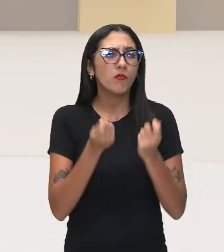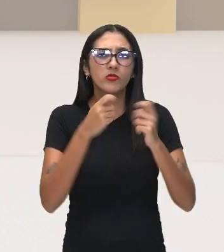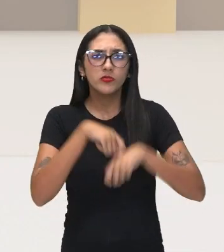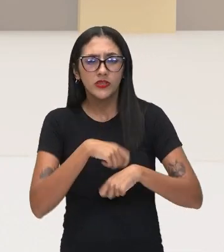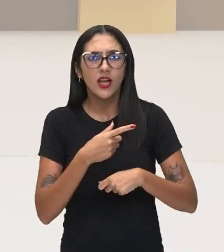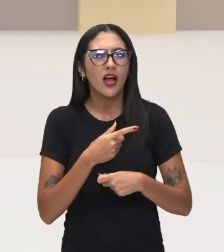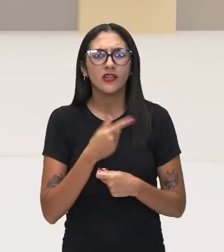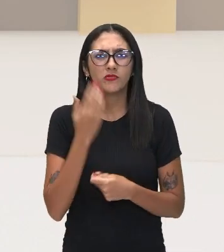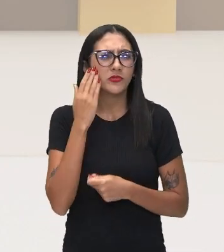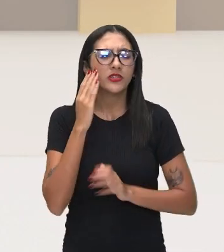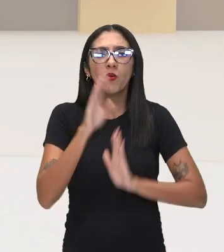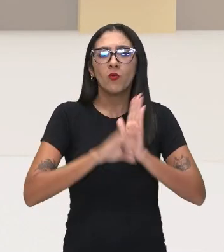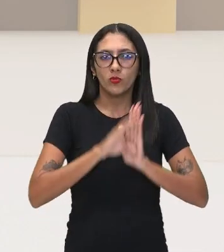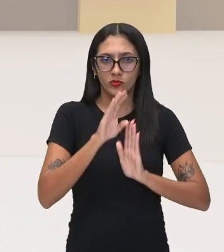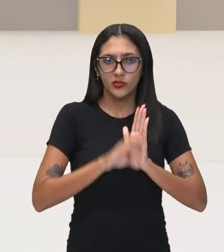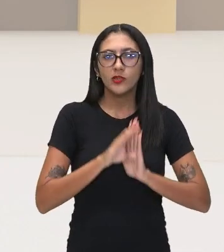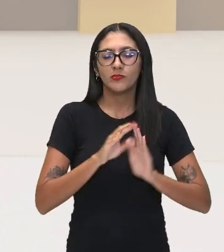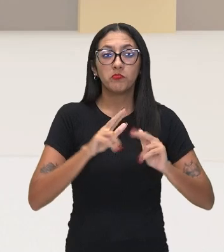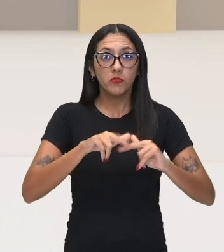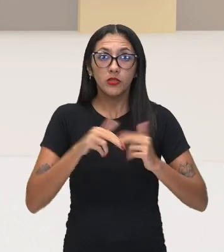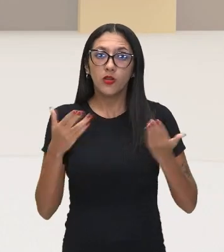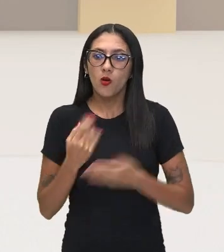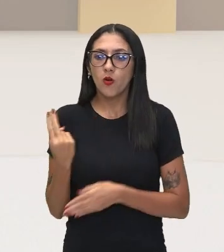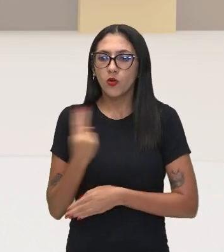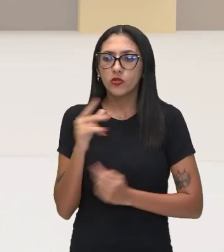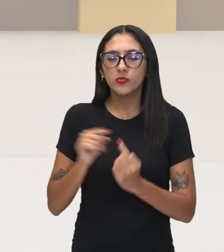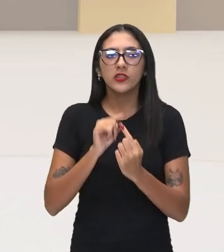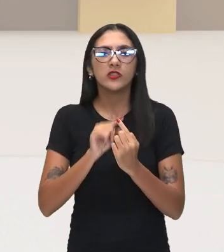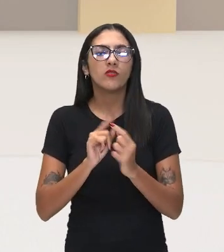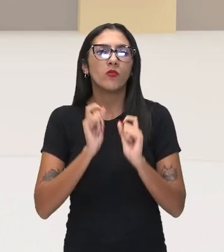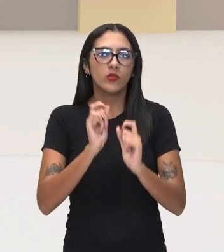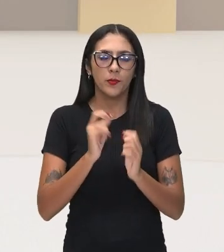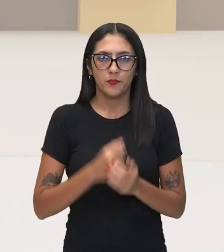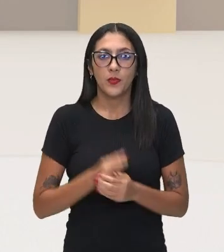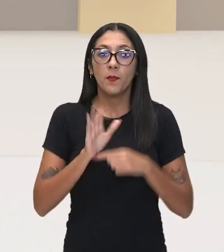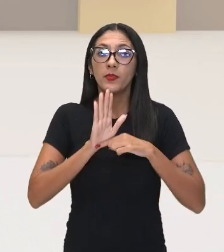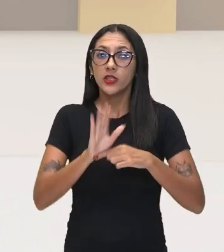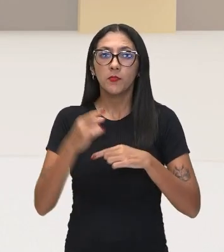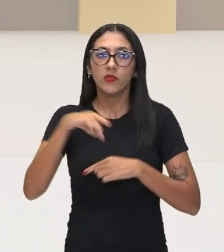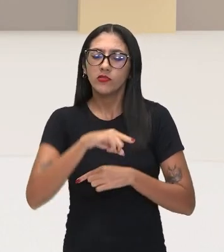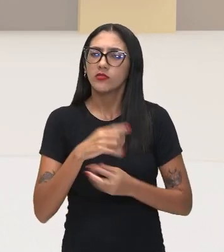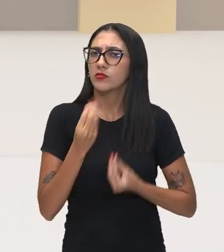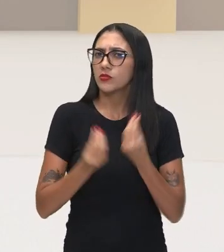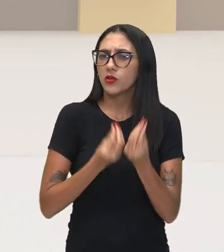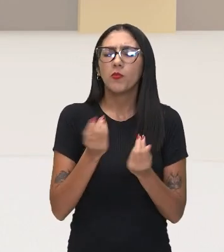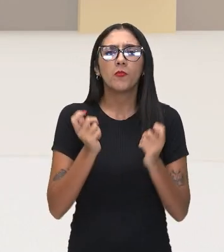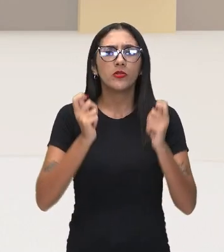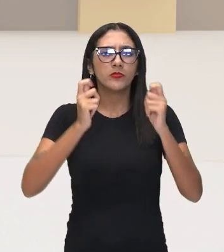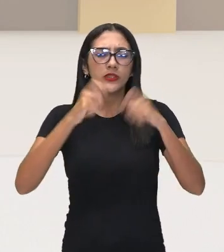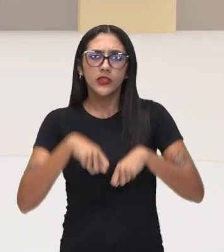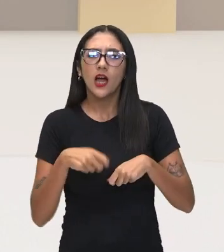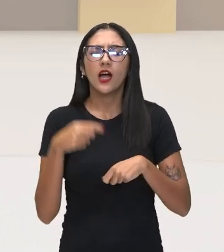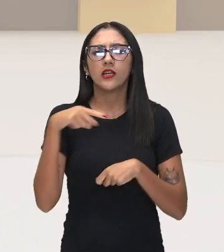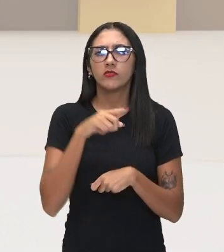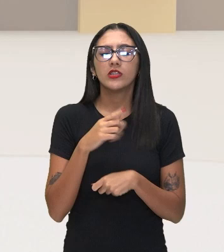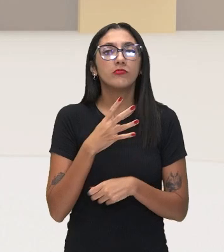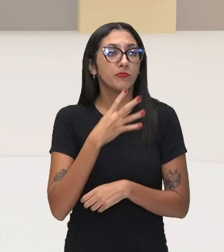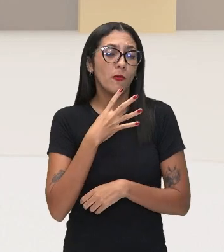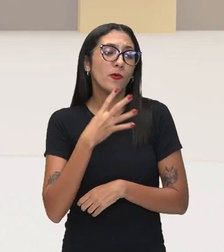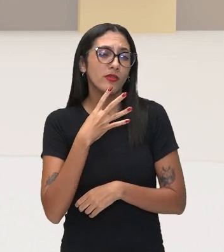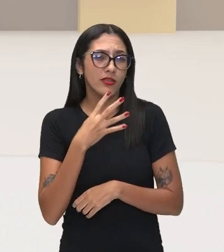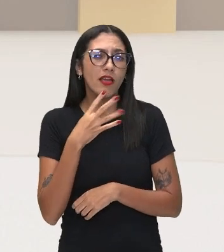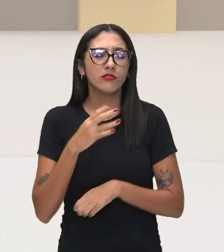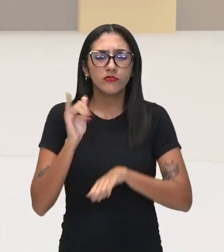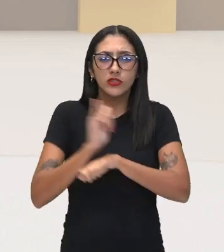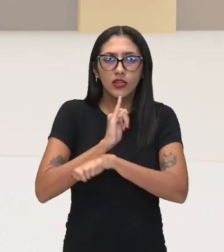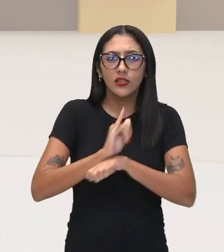trata. E a nossa função aqui é justamente essa, tentar mostrar para vocês as melhores formas, que vocês conheçam um pouquinho desse mundo empreendedor